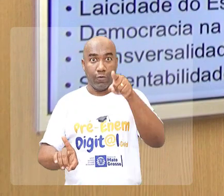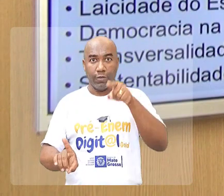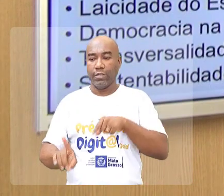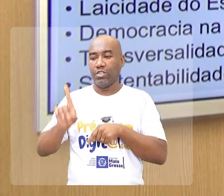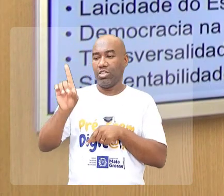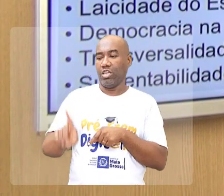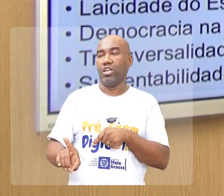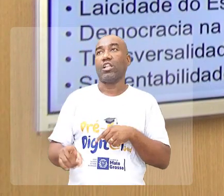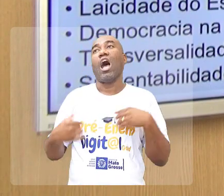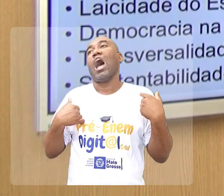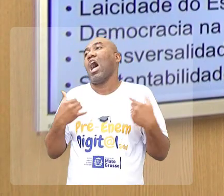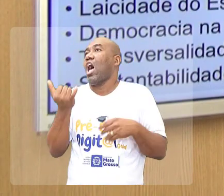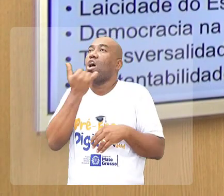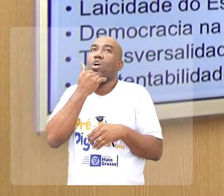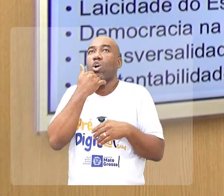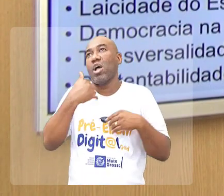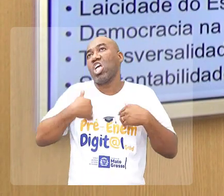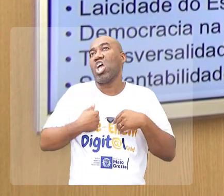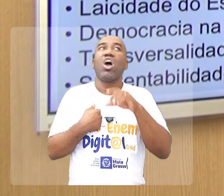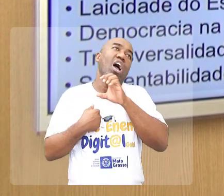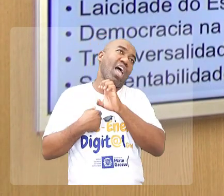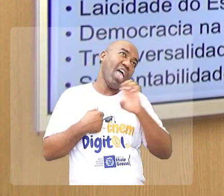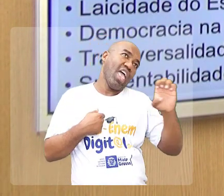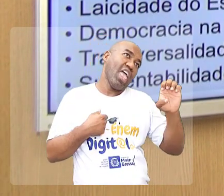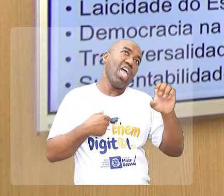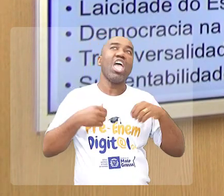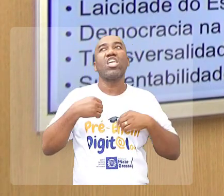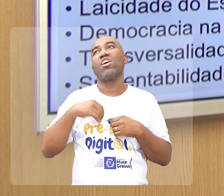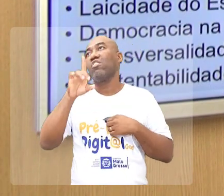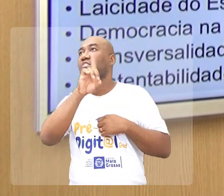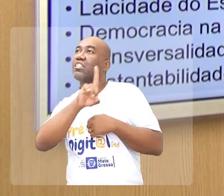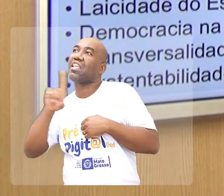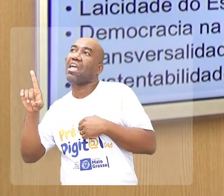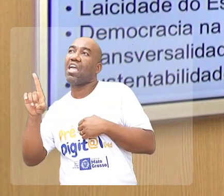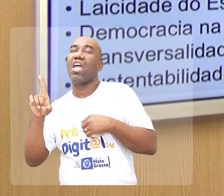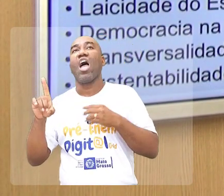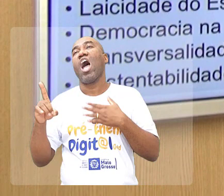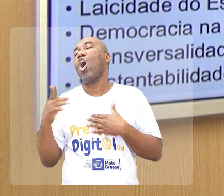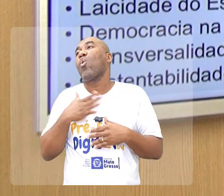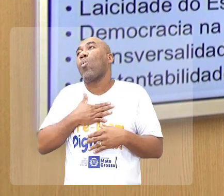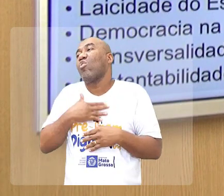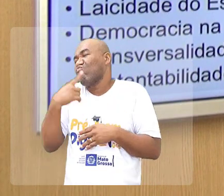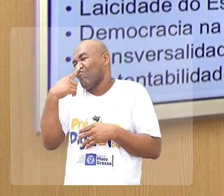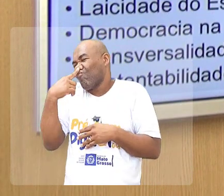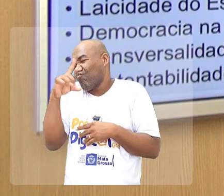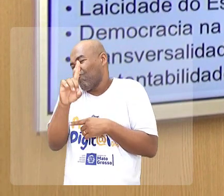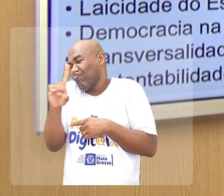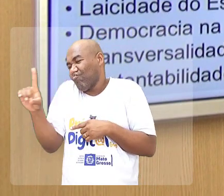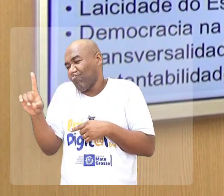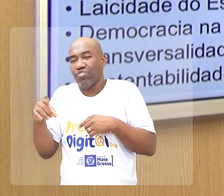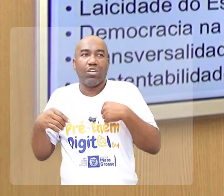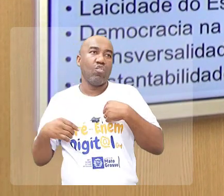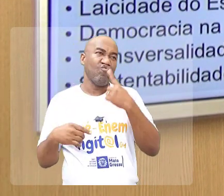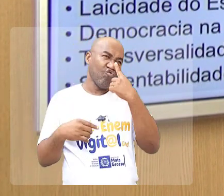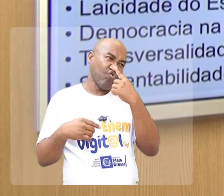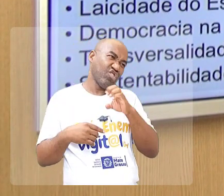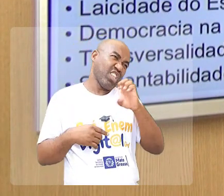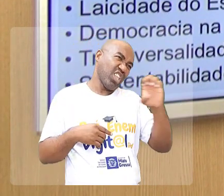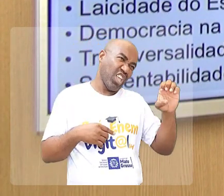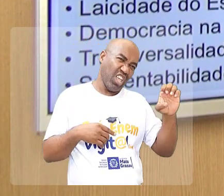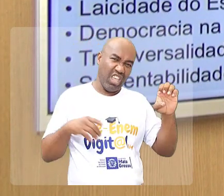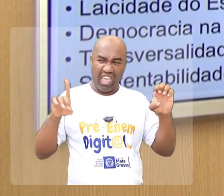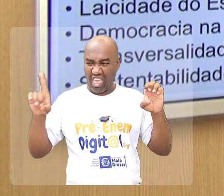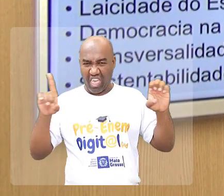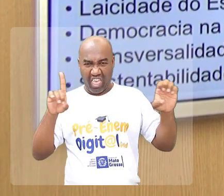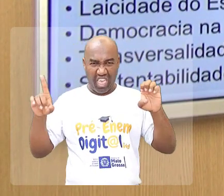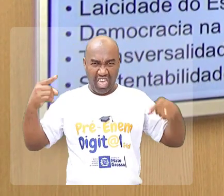ou de esquerda ou do Brasil ou de determinado partido político. Não tem nada a ver. Direitos humanos é um